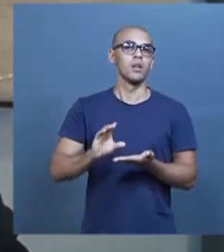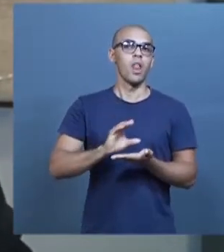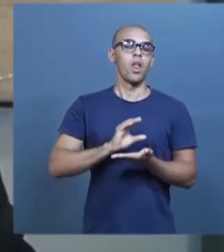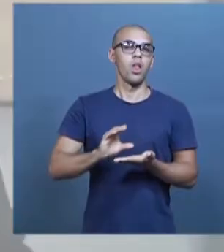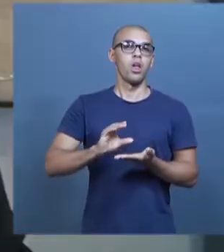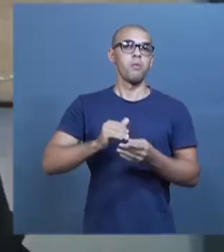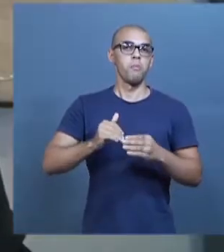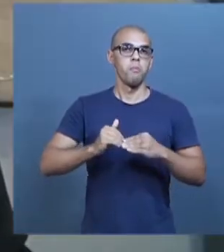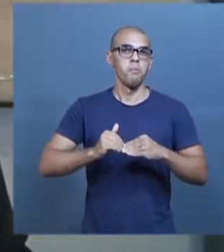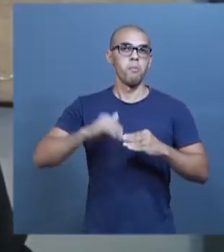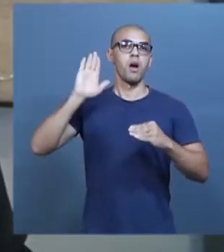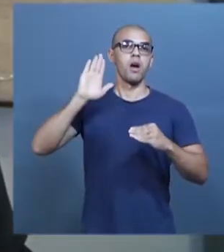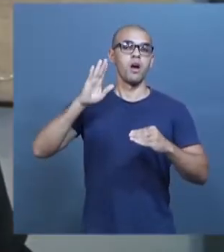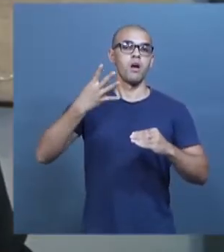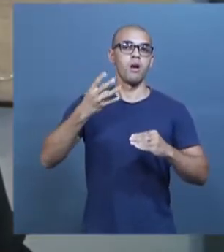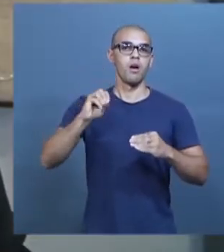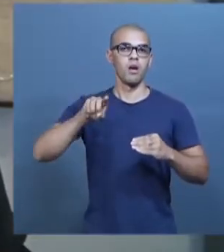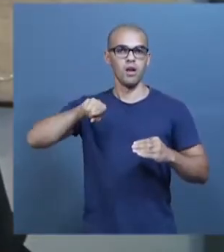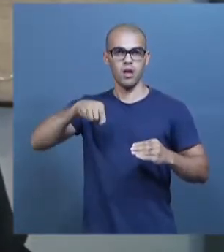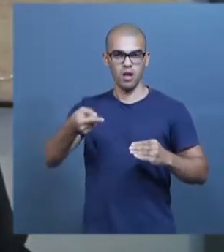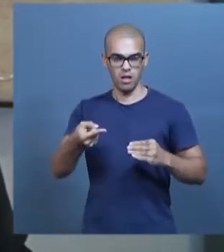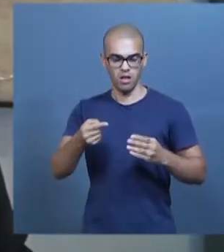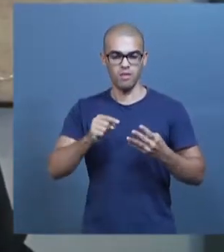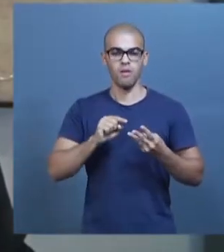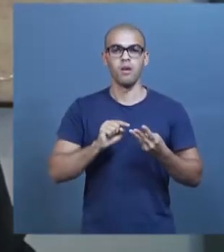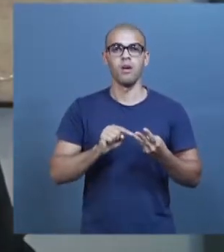40 mil, para todo contribuinte que teve